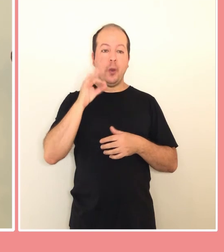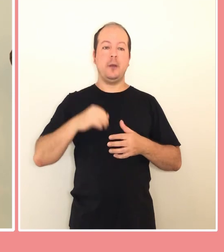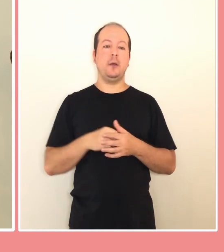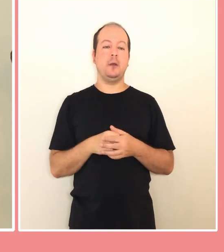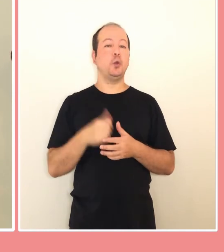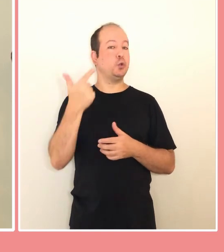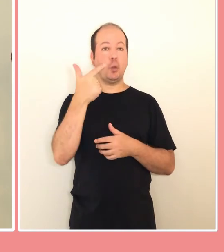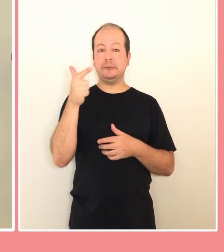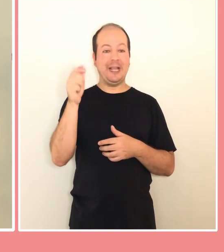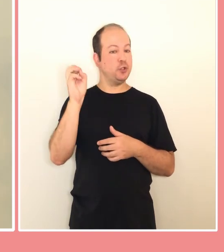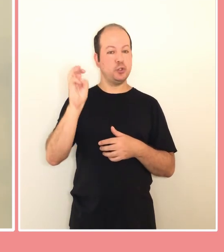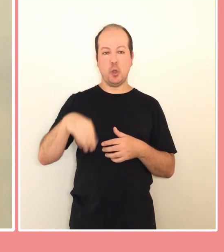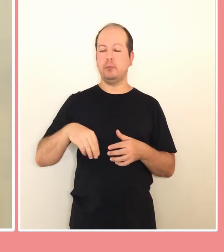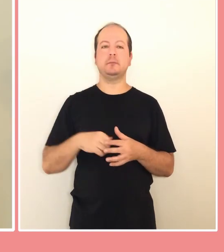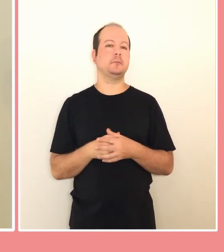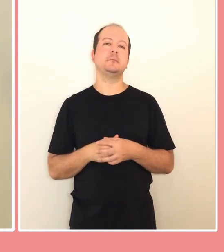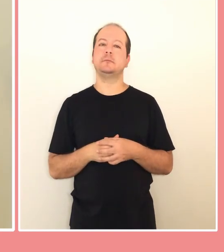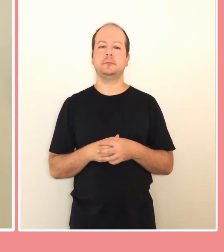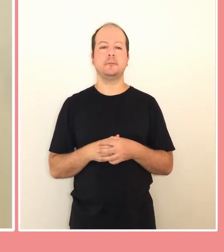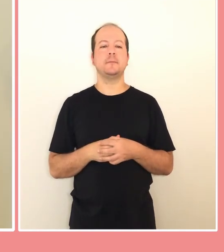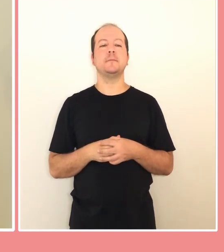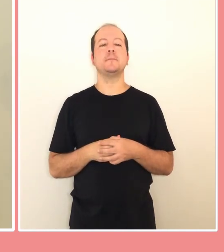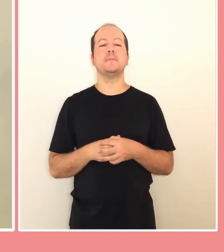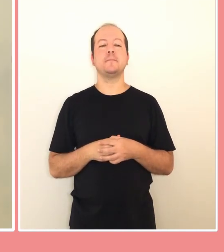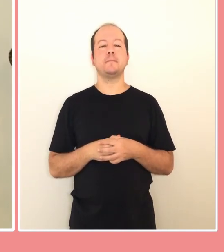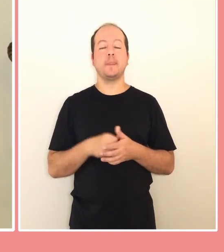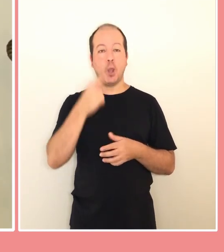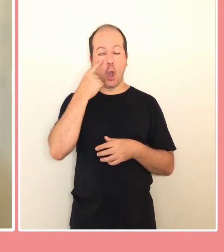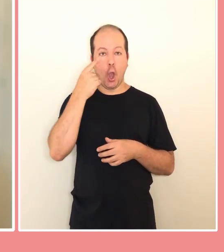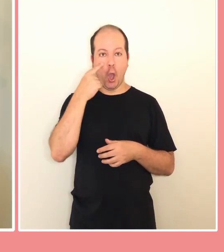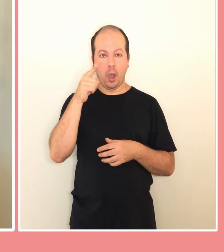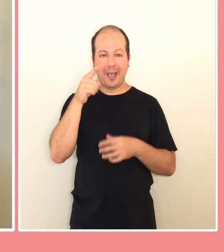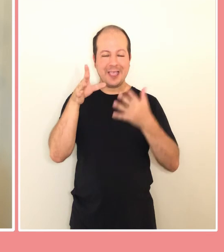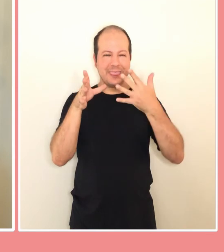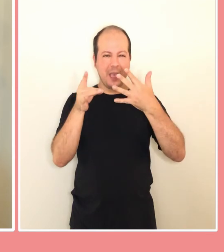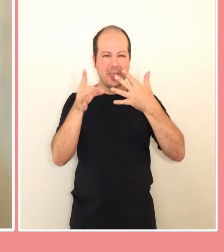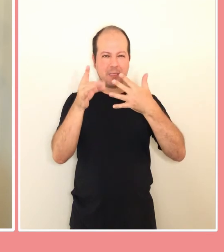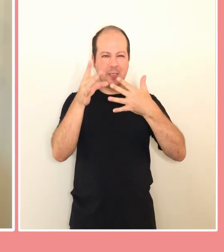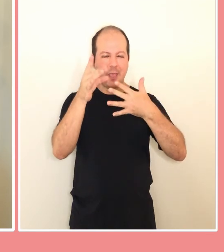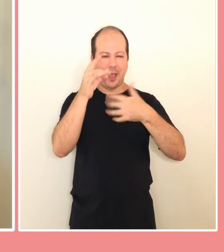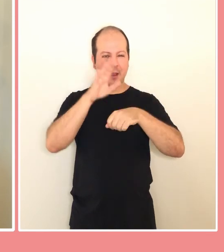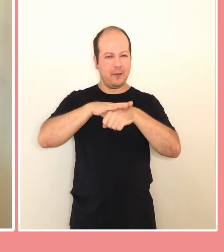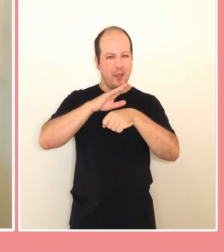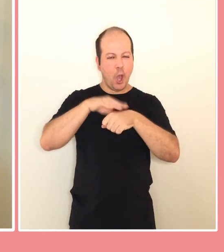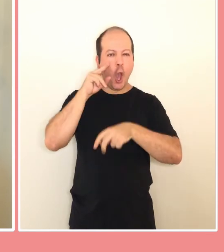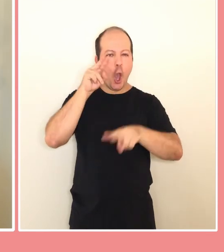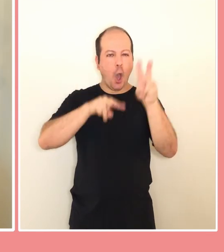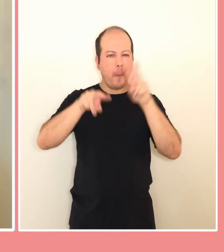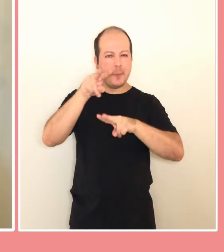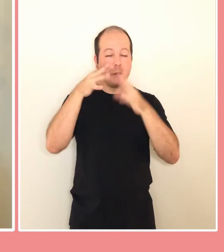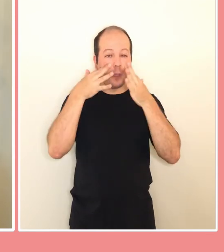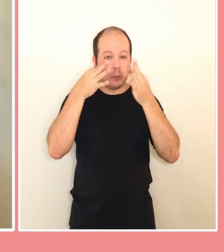não sai som. Vou mostrar bem detalhadamente, que é isso que quando vocês estiverem construindo, precisa observar com bastante